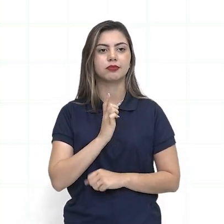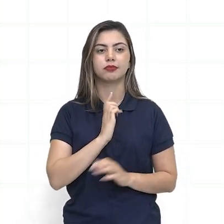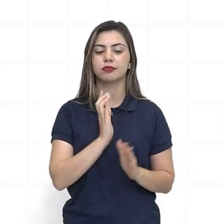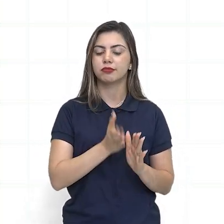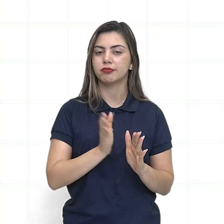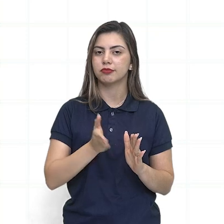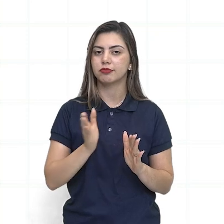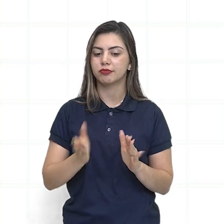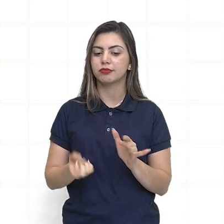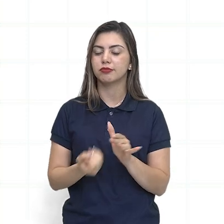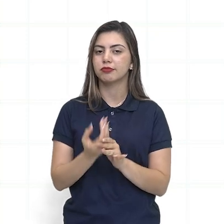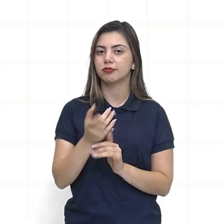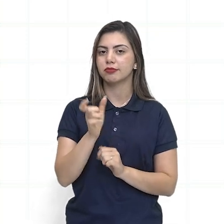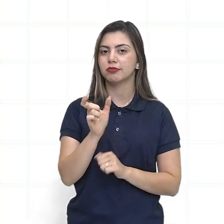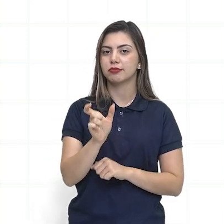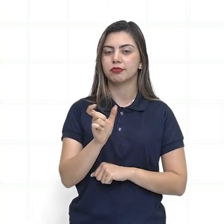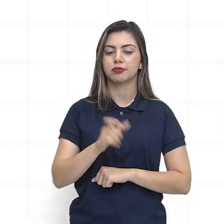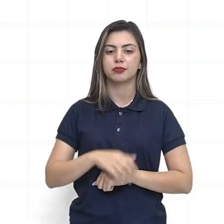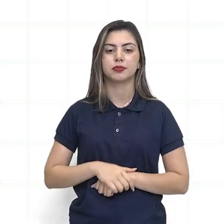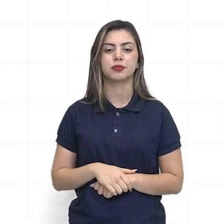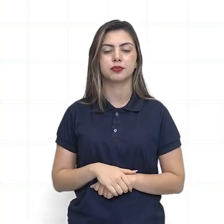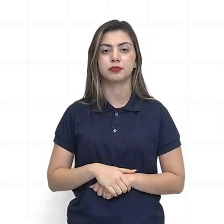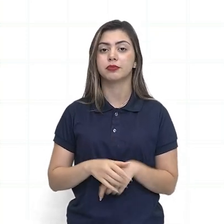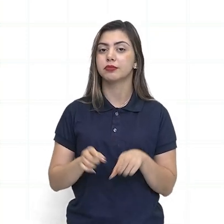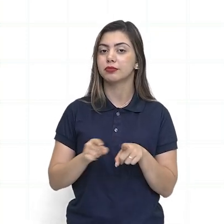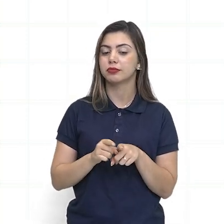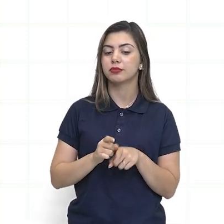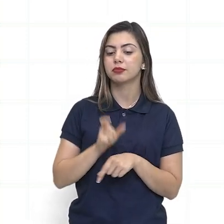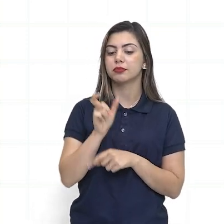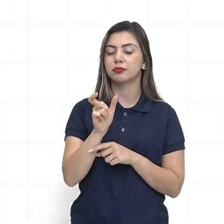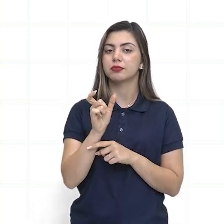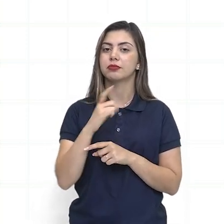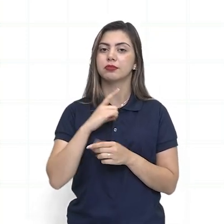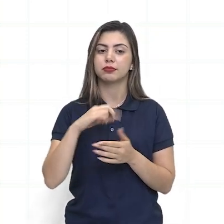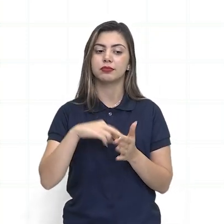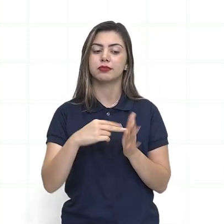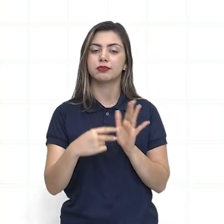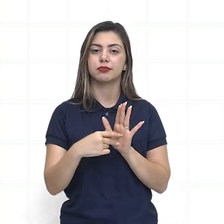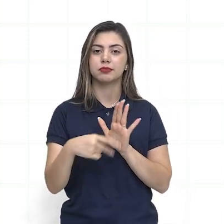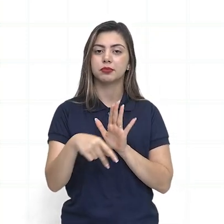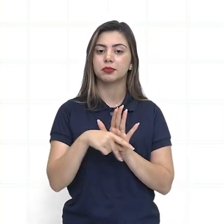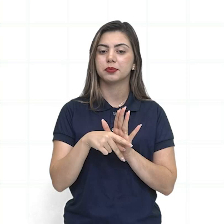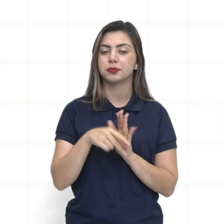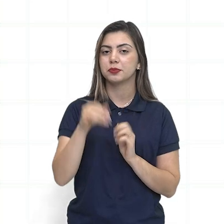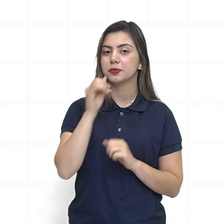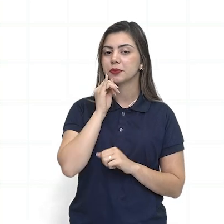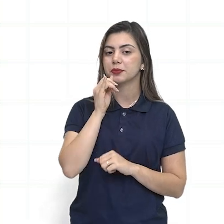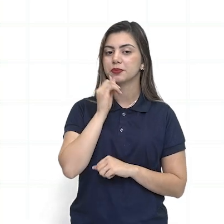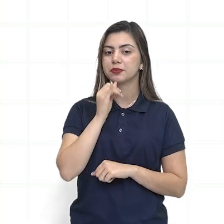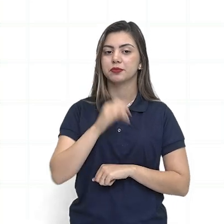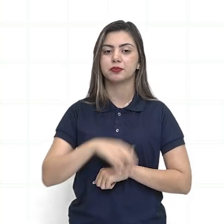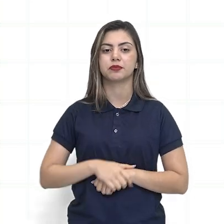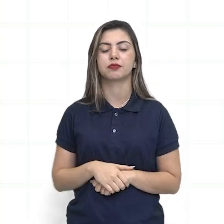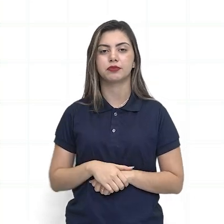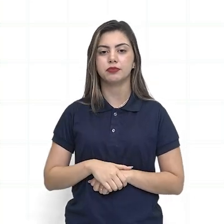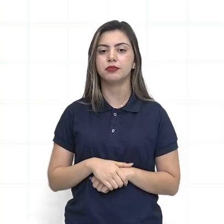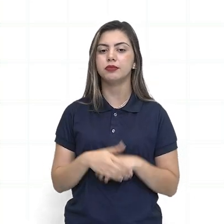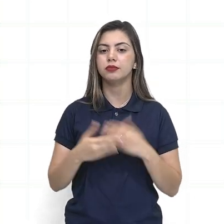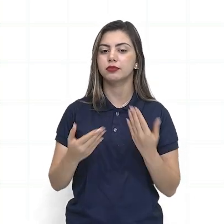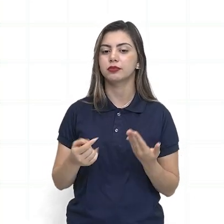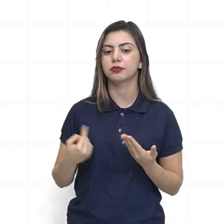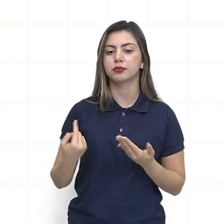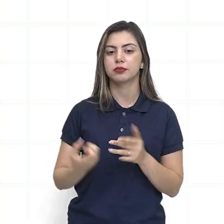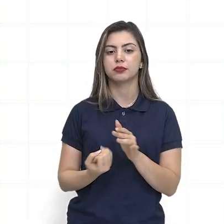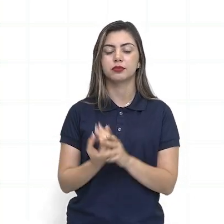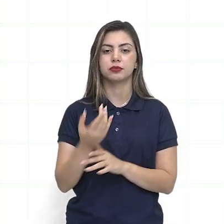das palavras e seus significados, e seus sentidos. Então, por exemplo, nós temos o processo de